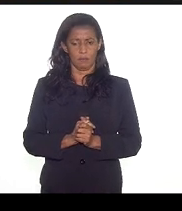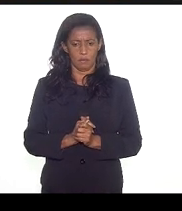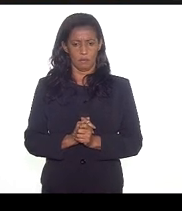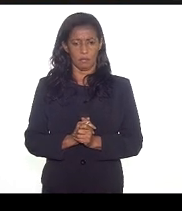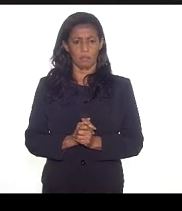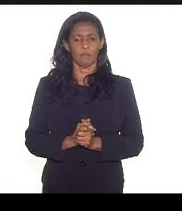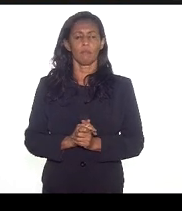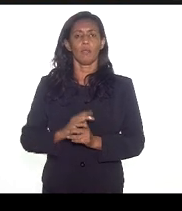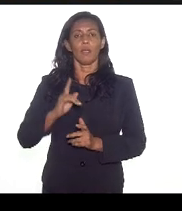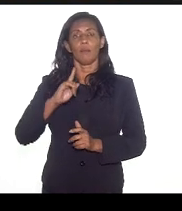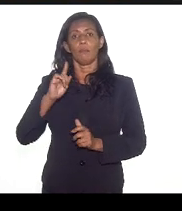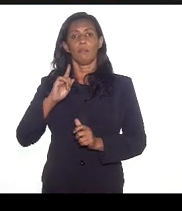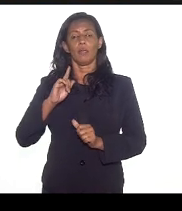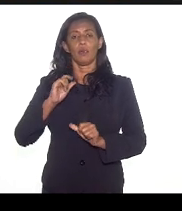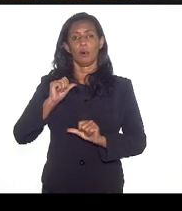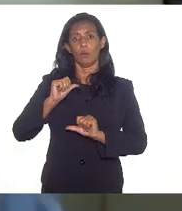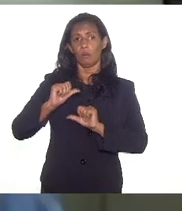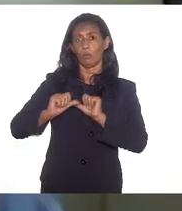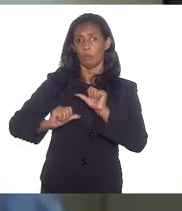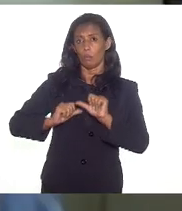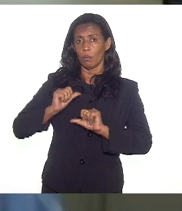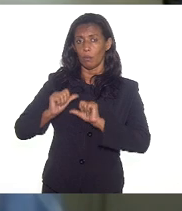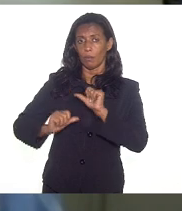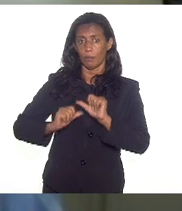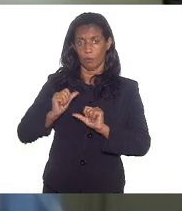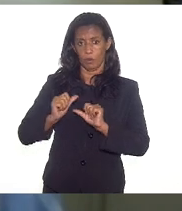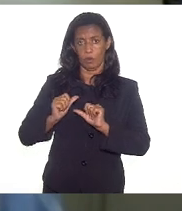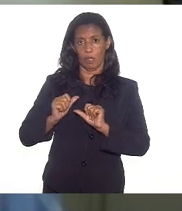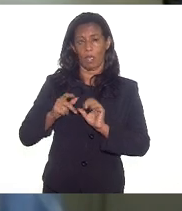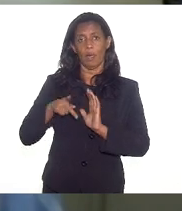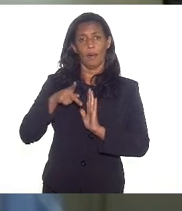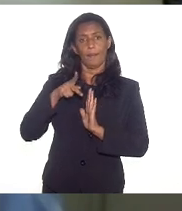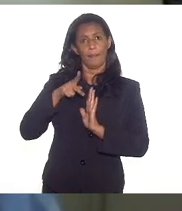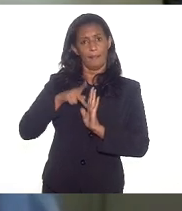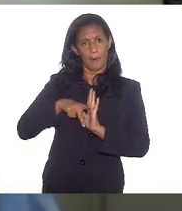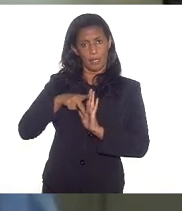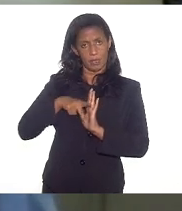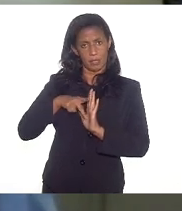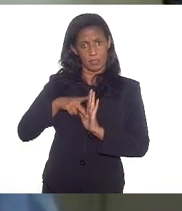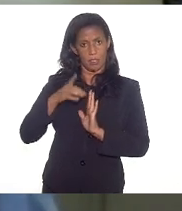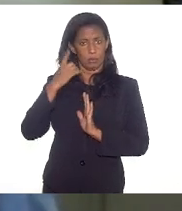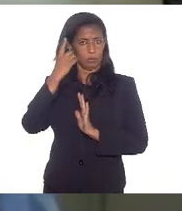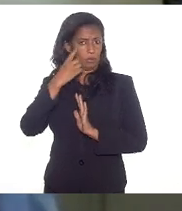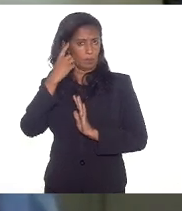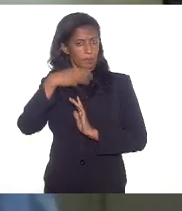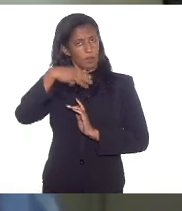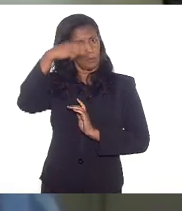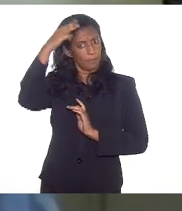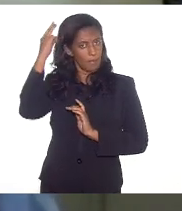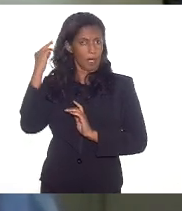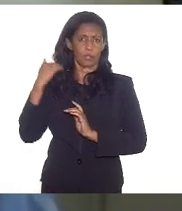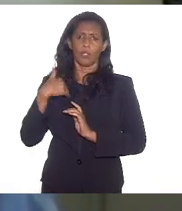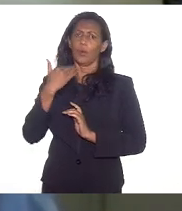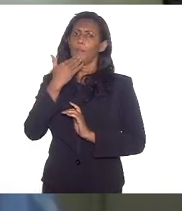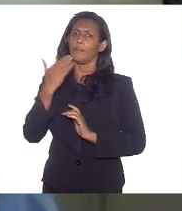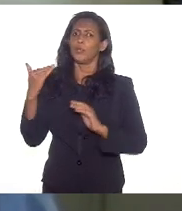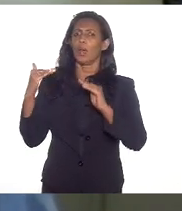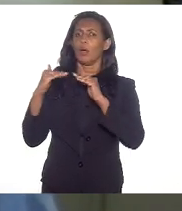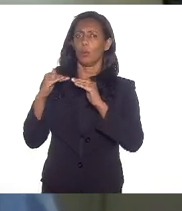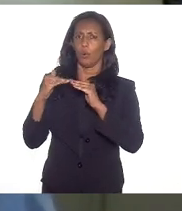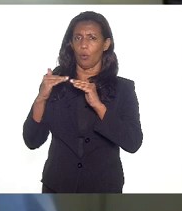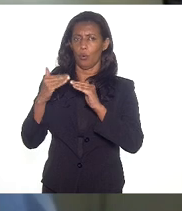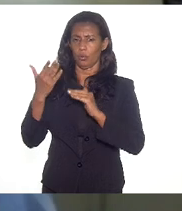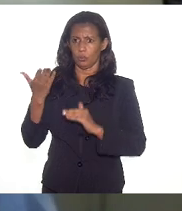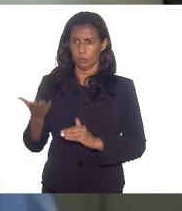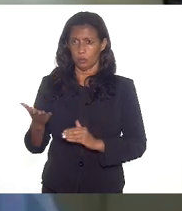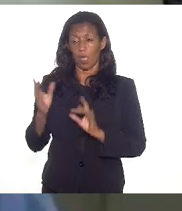Estou ouvindo, Luiz. Para não alterar o parecer do deputado Márcio Pacheco, eu queria propor o seguinte acordo à Vossa Excelência. A